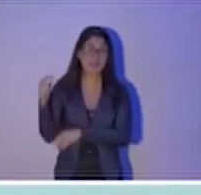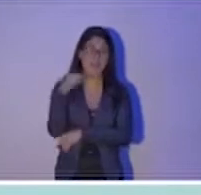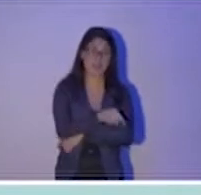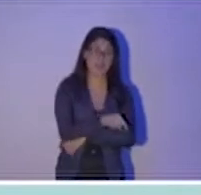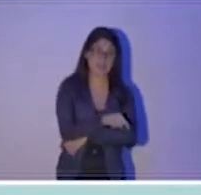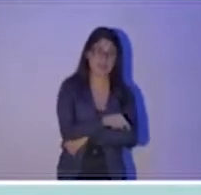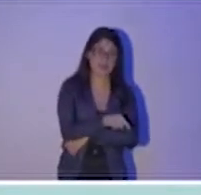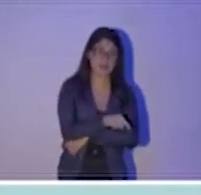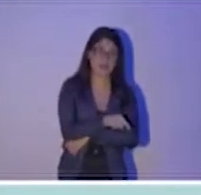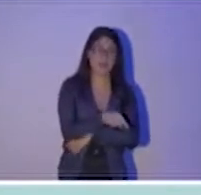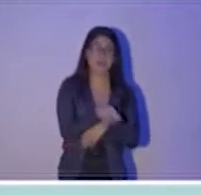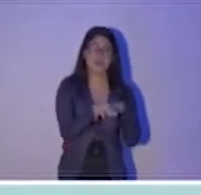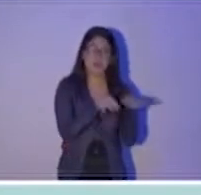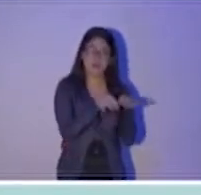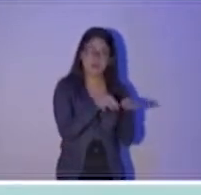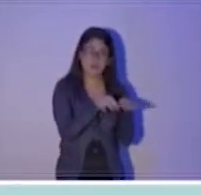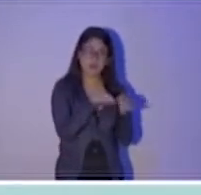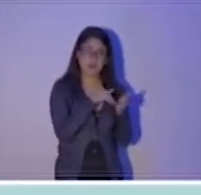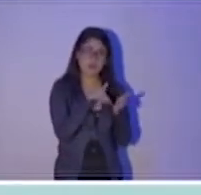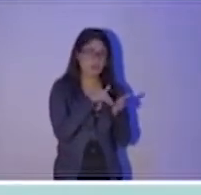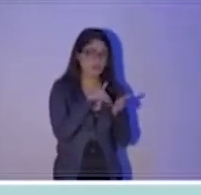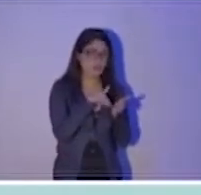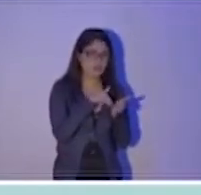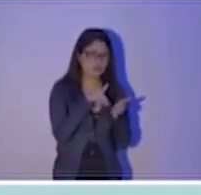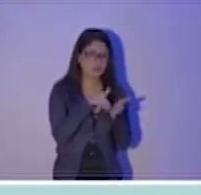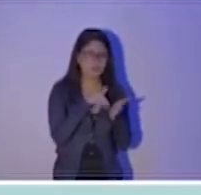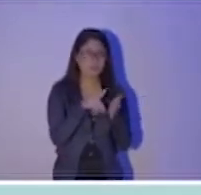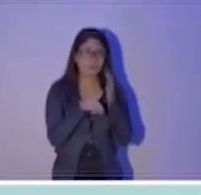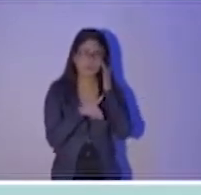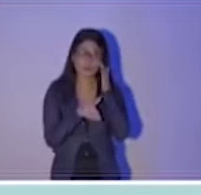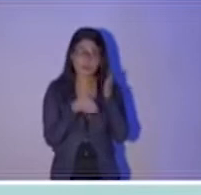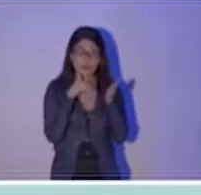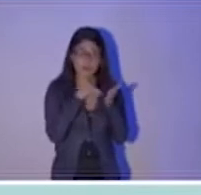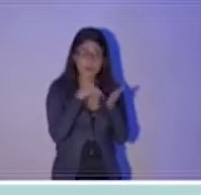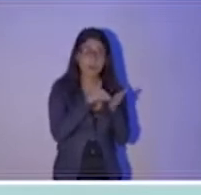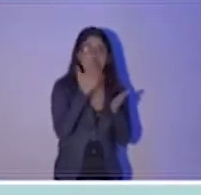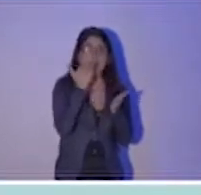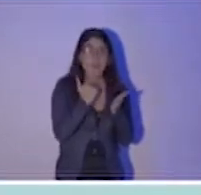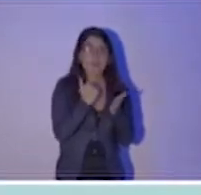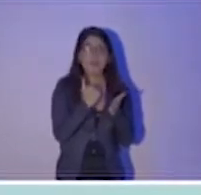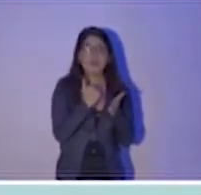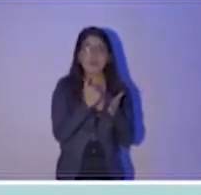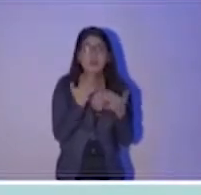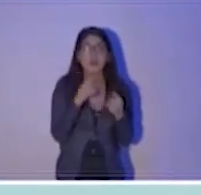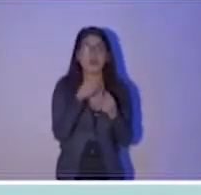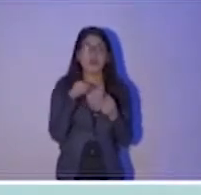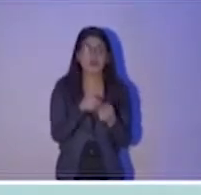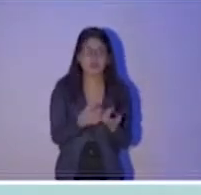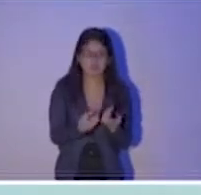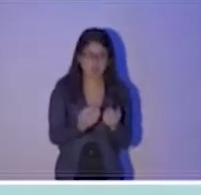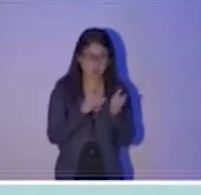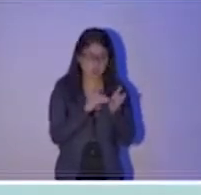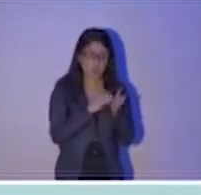o planejamento da secretaria. Então, a secretaria precisa saber onde vai, como é que ela orienta a escolha